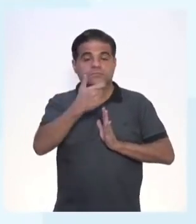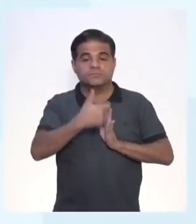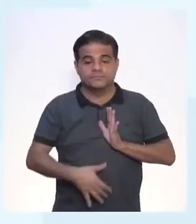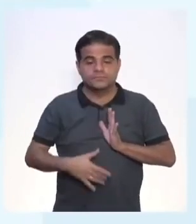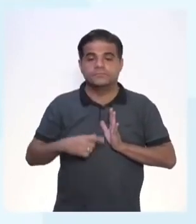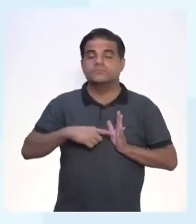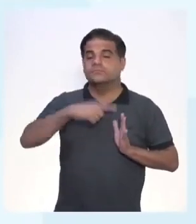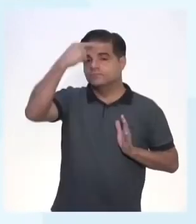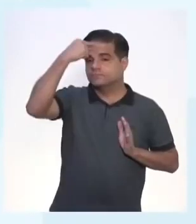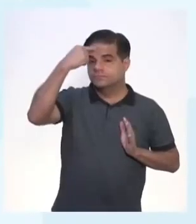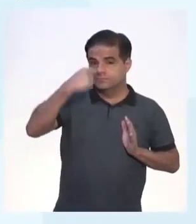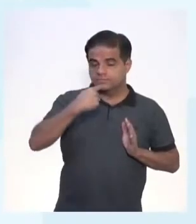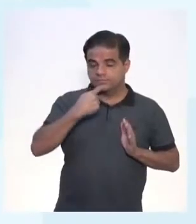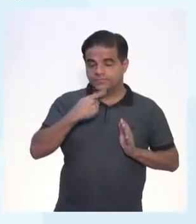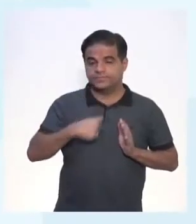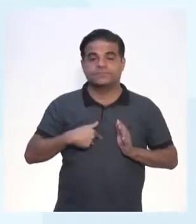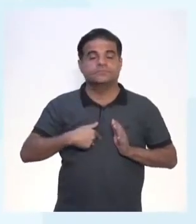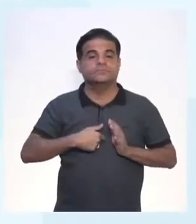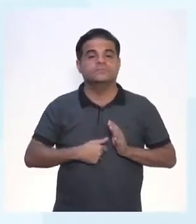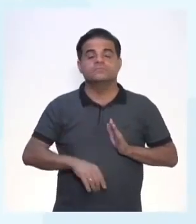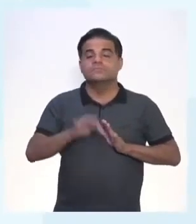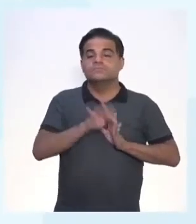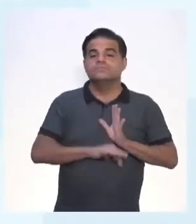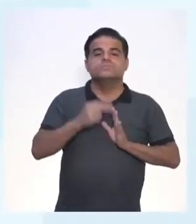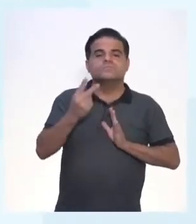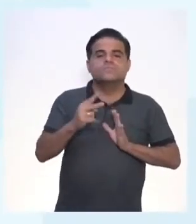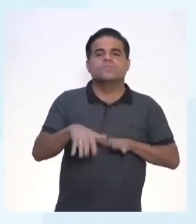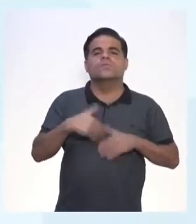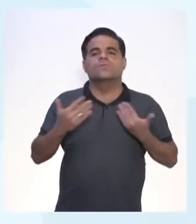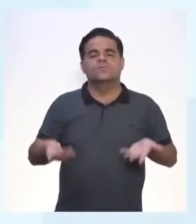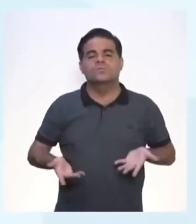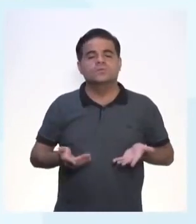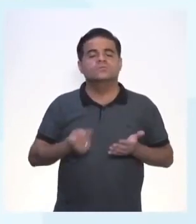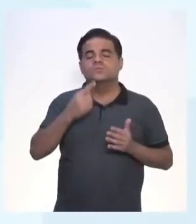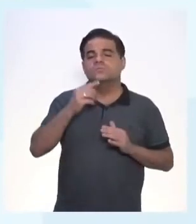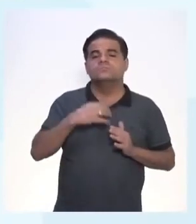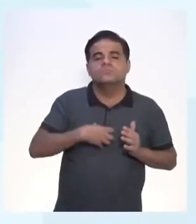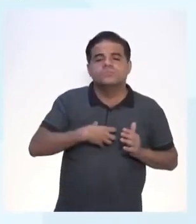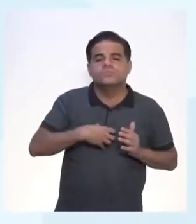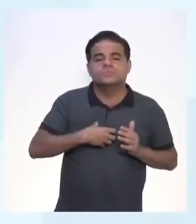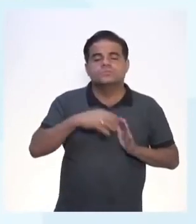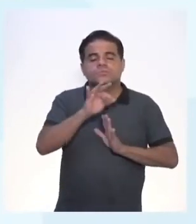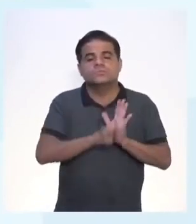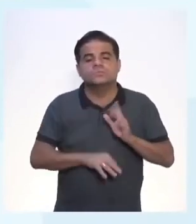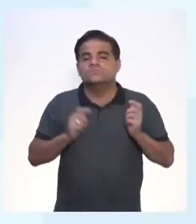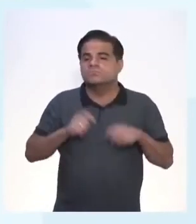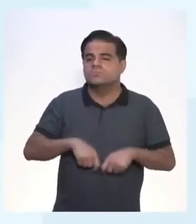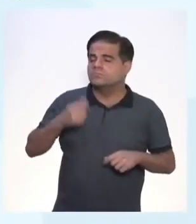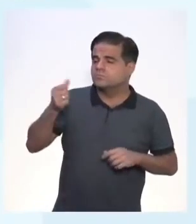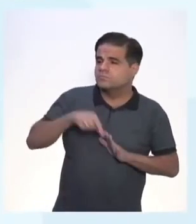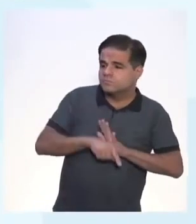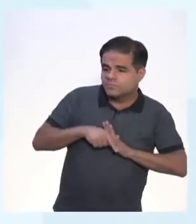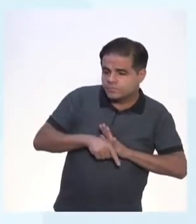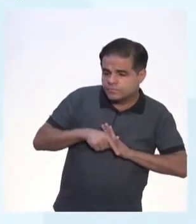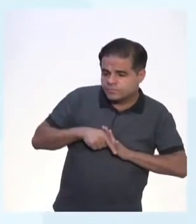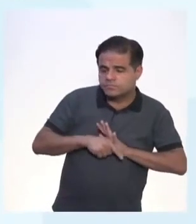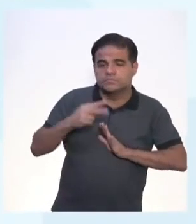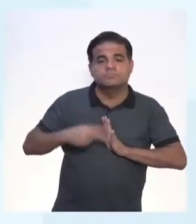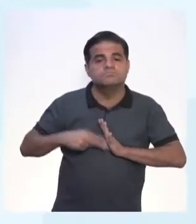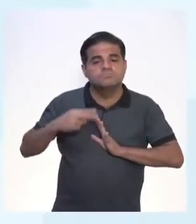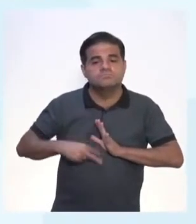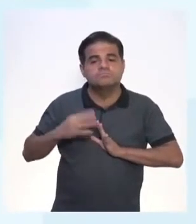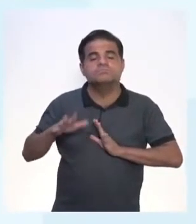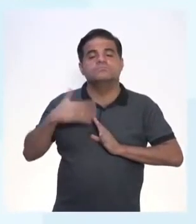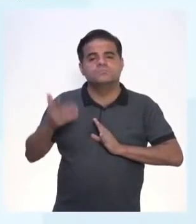o perfil, né? Já o texto 2, qual é o gênero textual aí que a gente pode apurar dessa leitura?